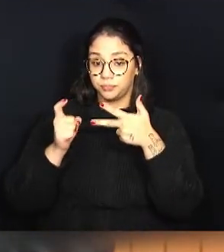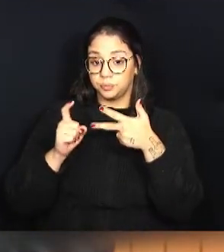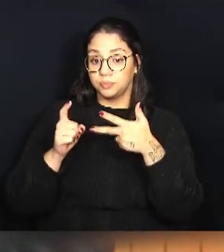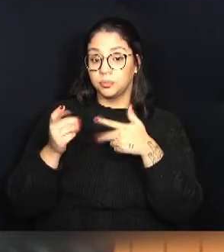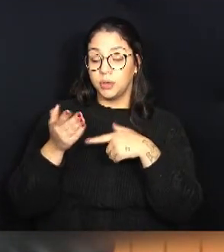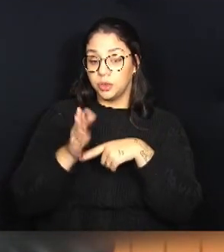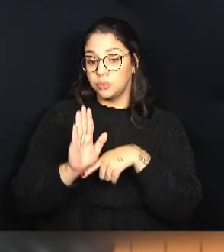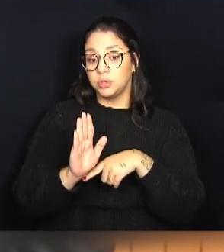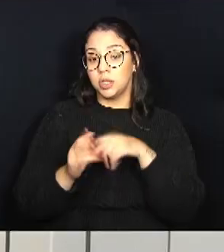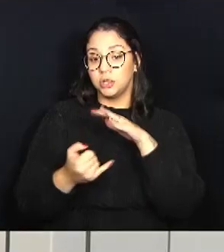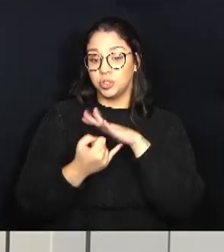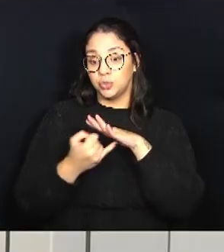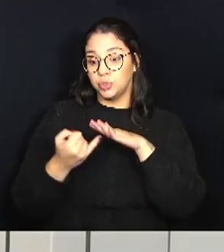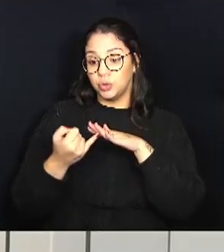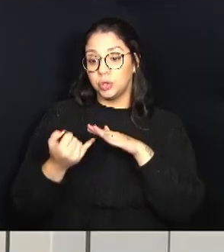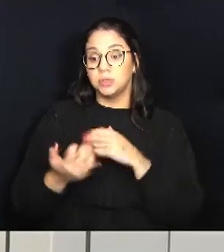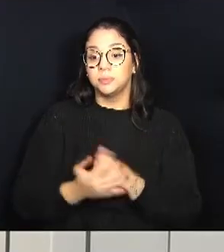entidades.